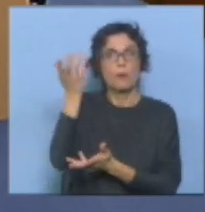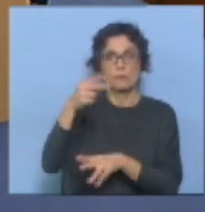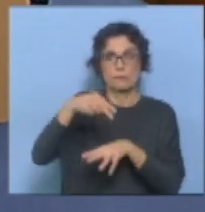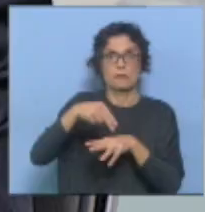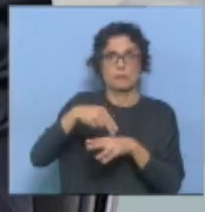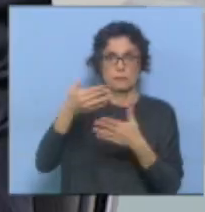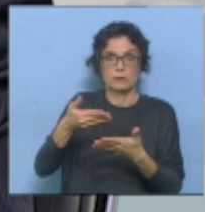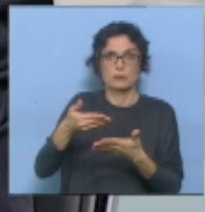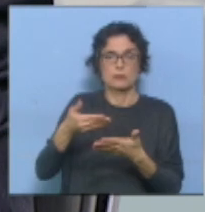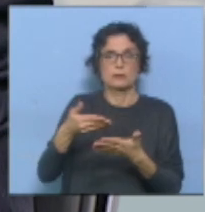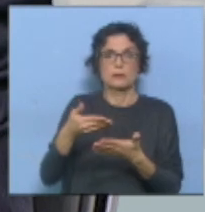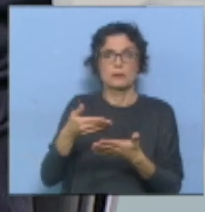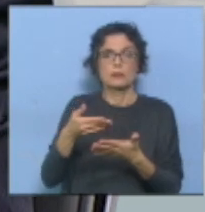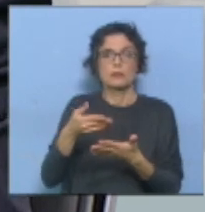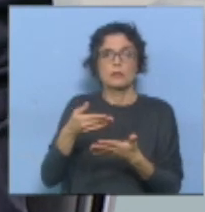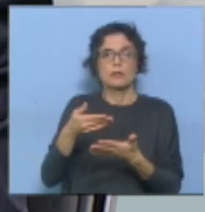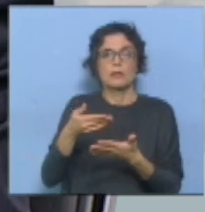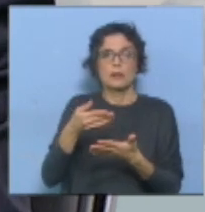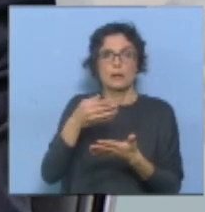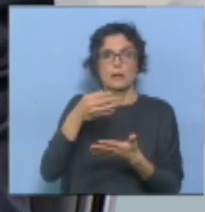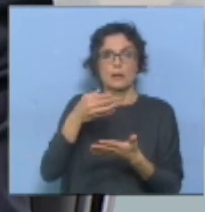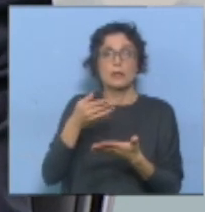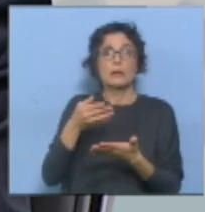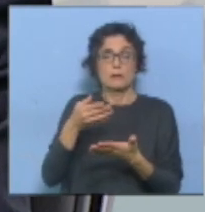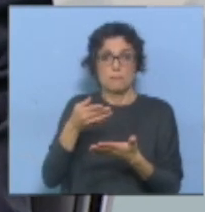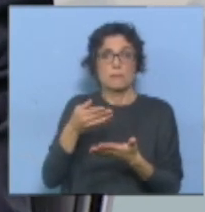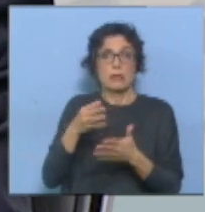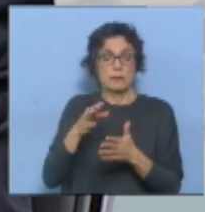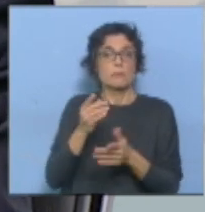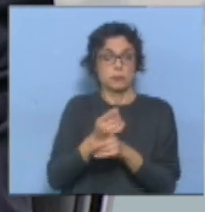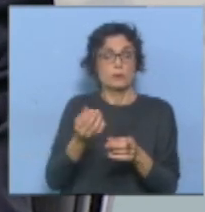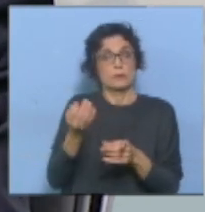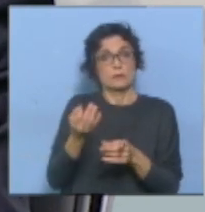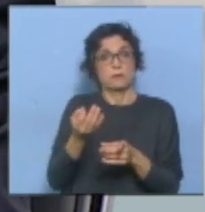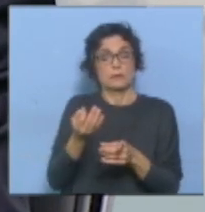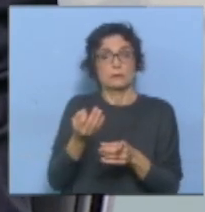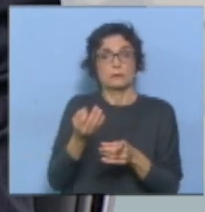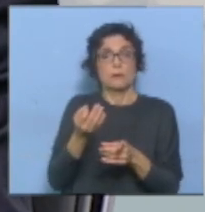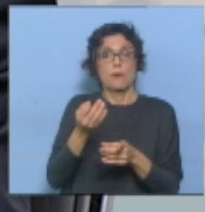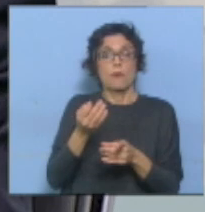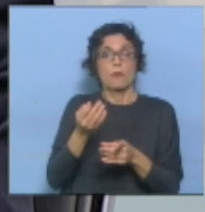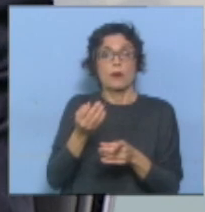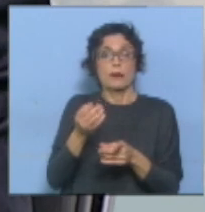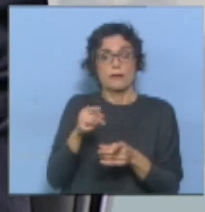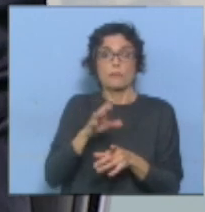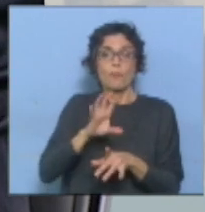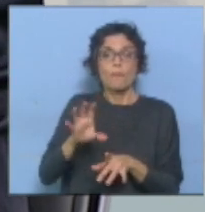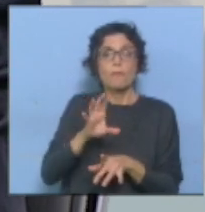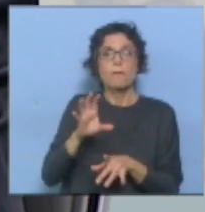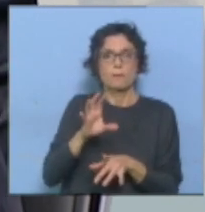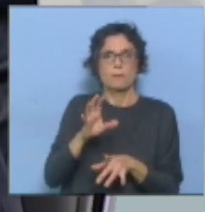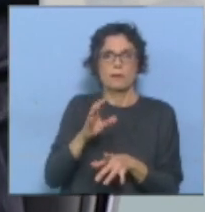presentes, sabendo que só deste modo nos tornamos agentes de mudança